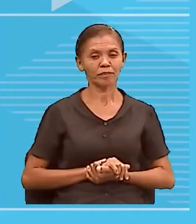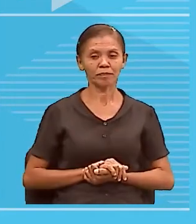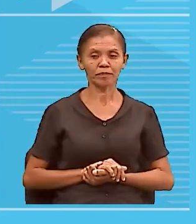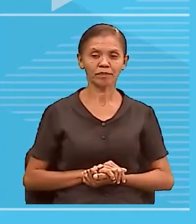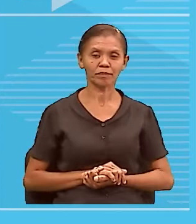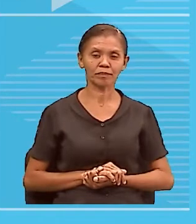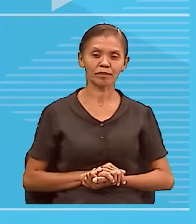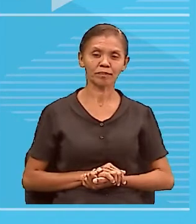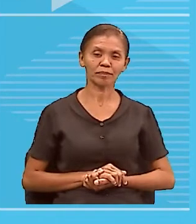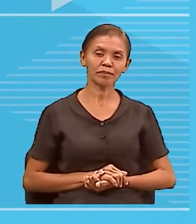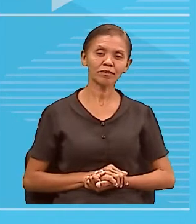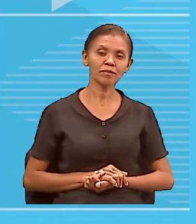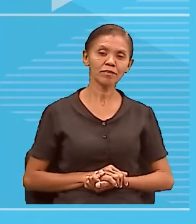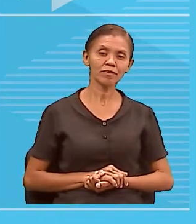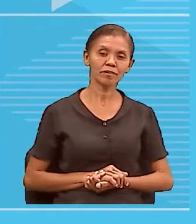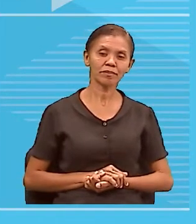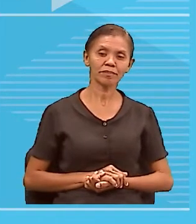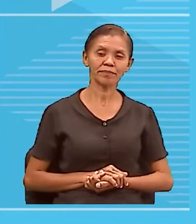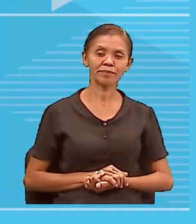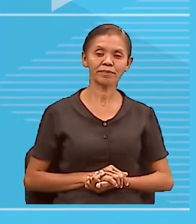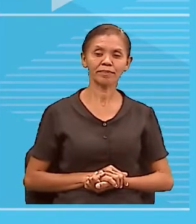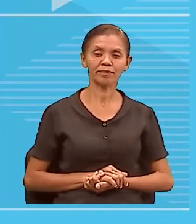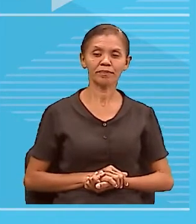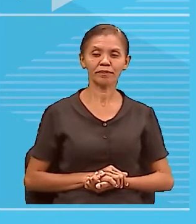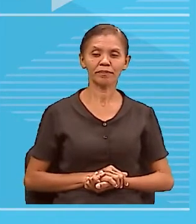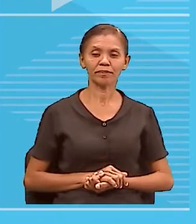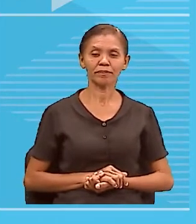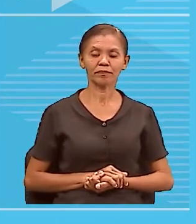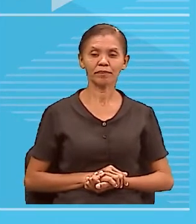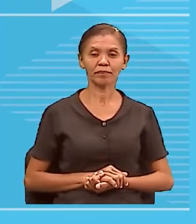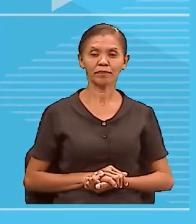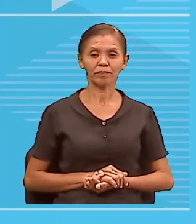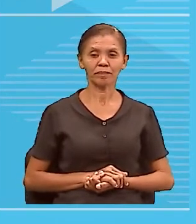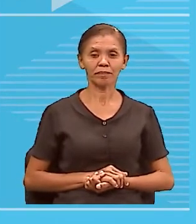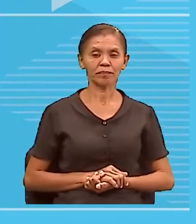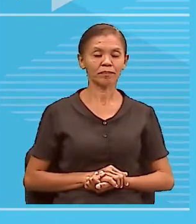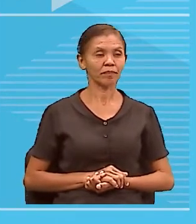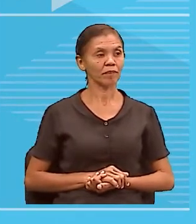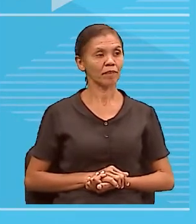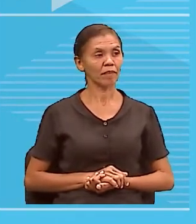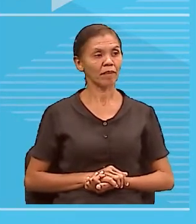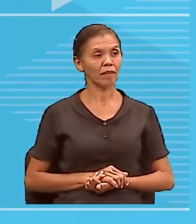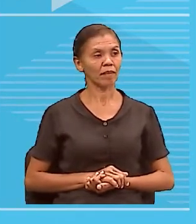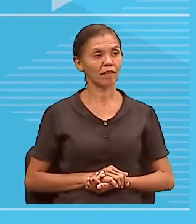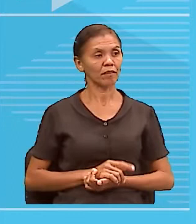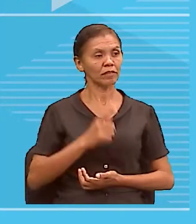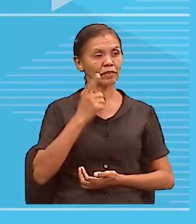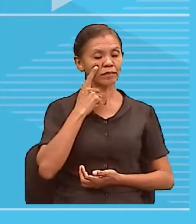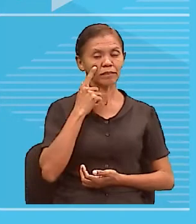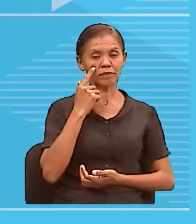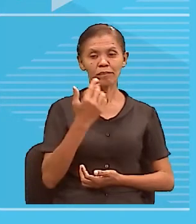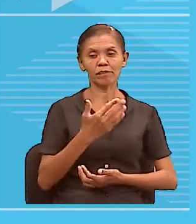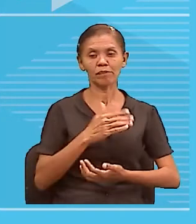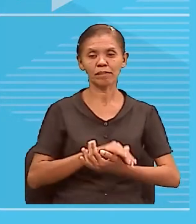ulster aí poderia ser a letra A quando você trata a pessoa de Senhor